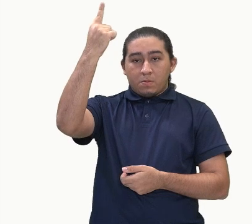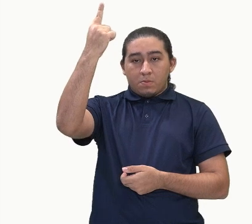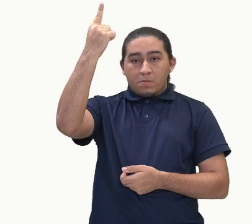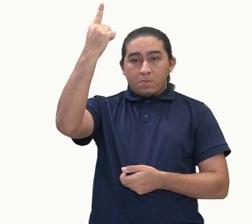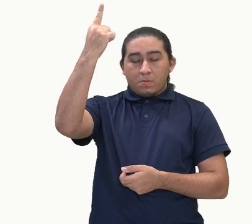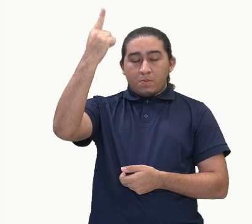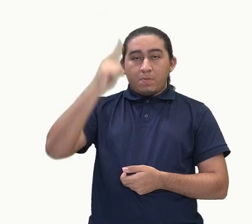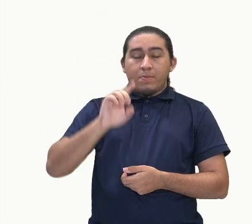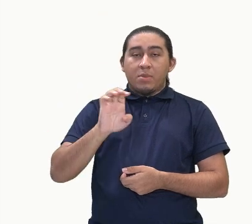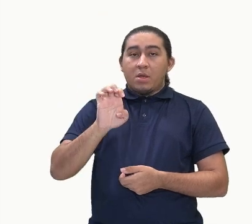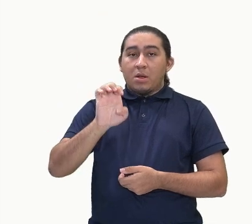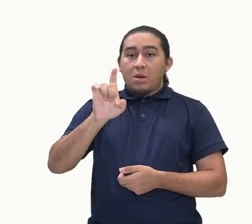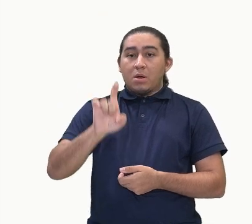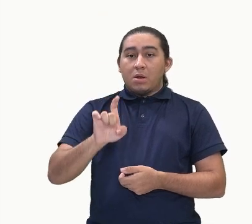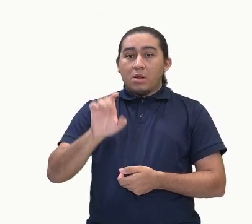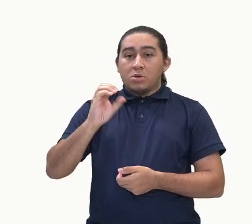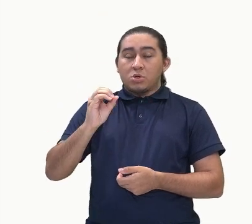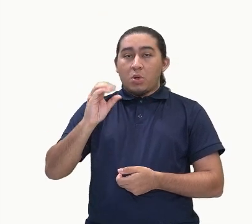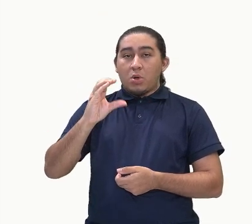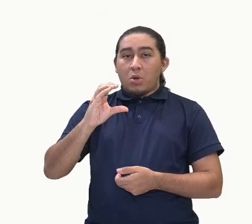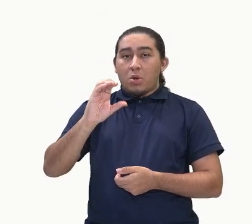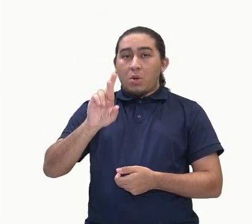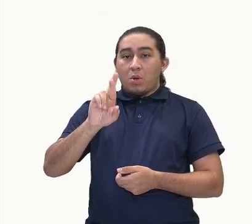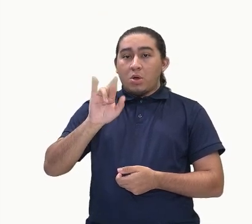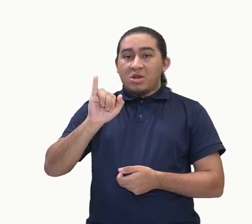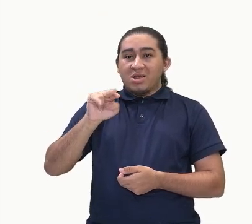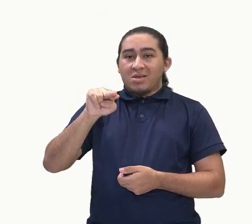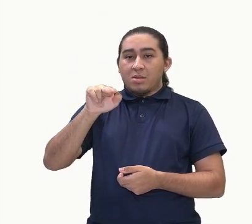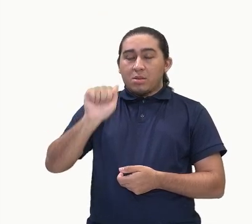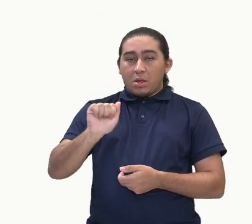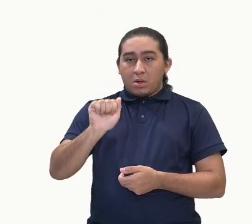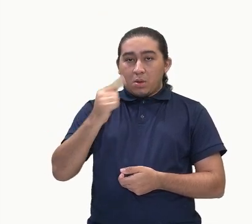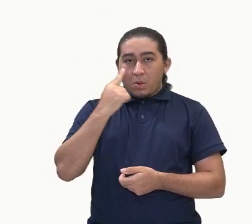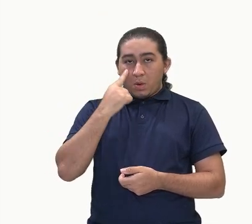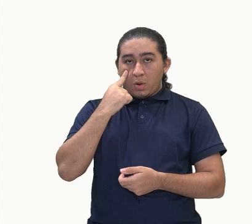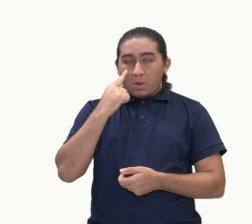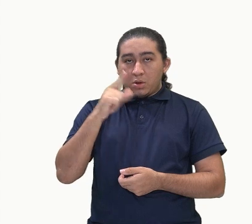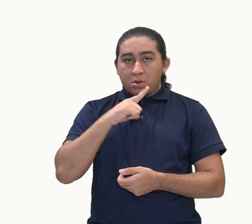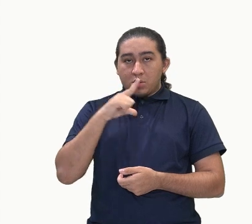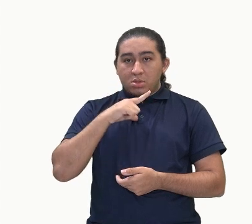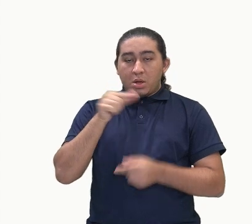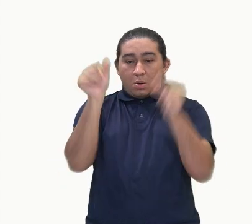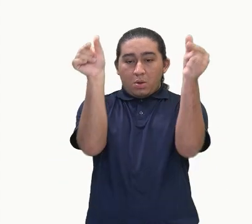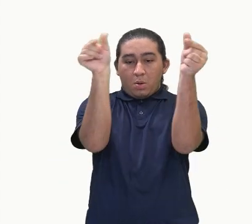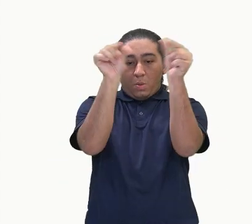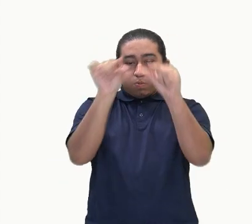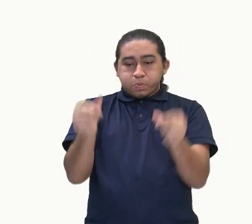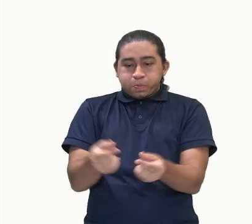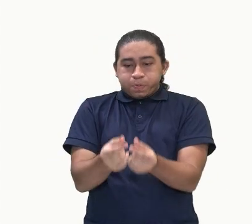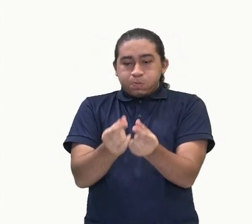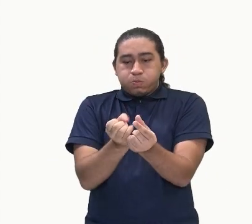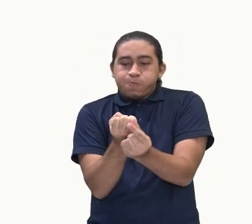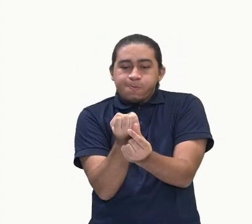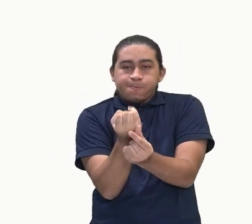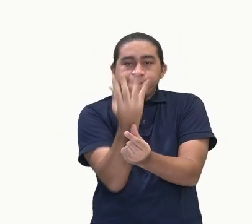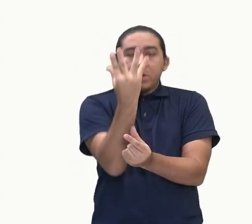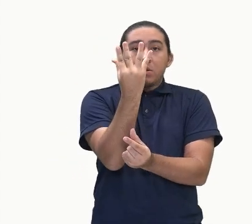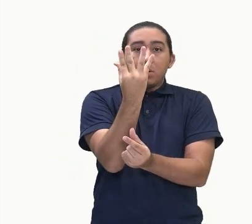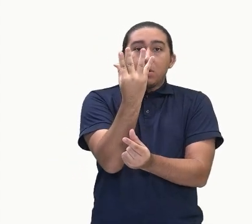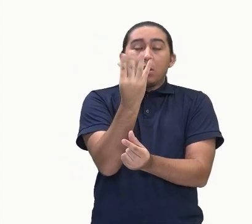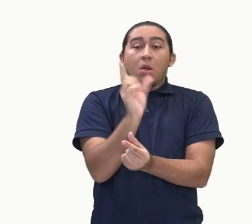glândula exócrina, você observa que nós temos uma seta, ó, onde ela está lançando essa substância aí para fora, tá